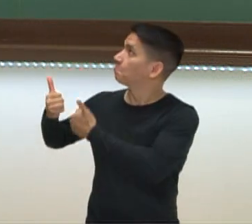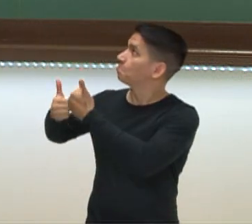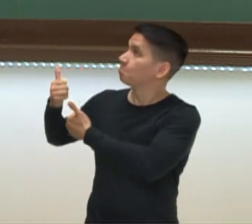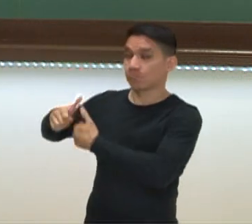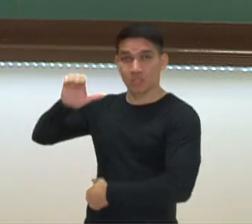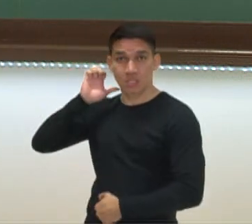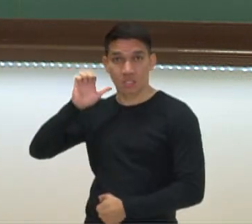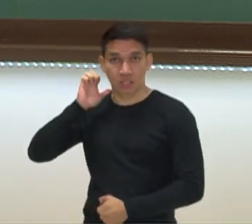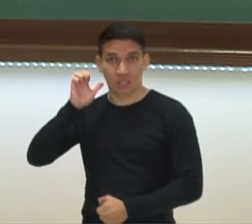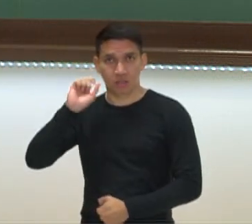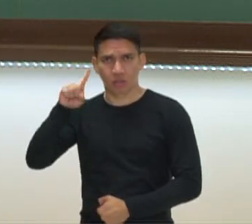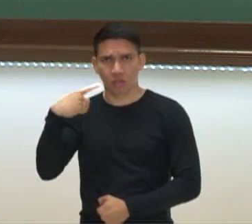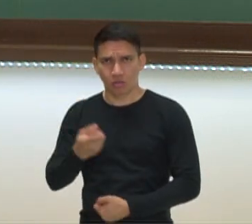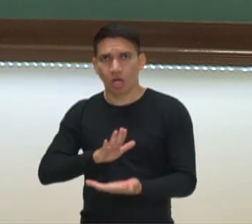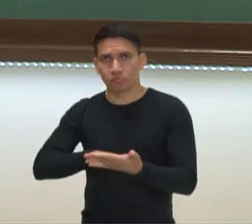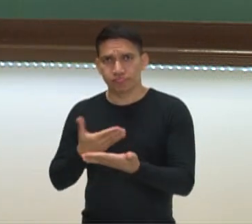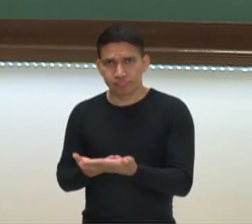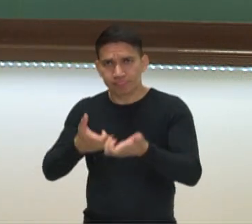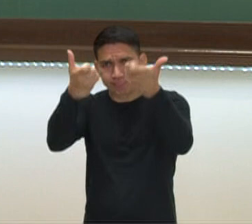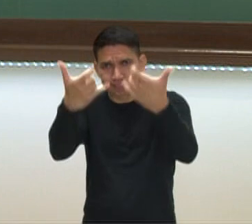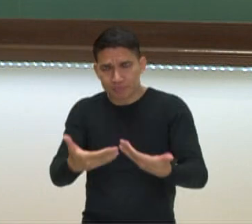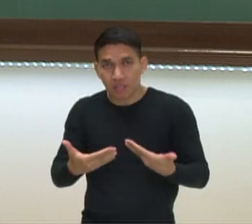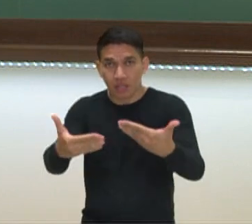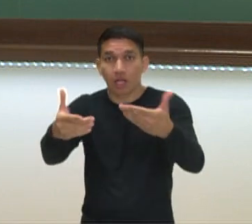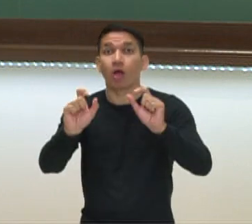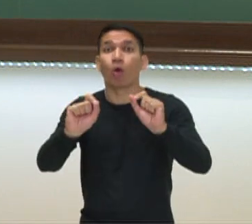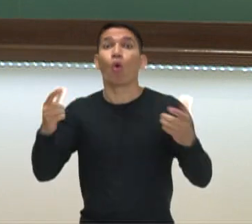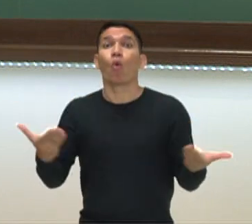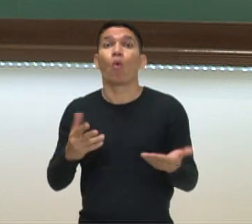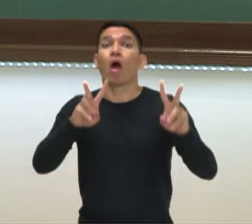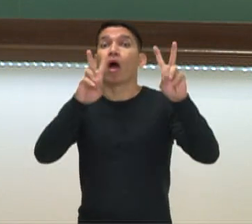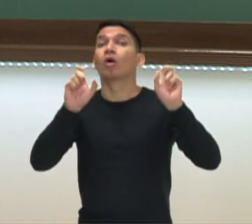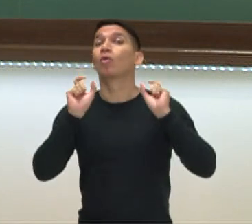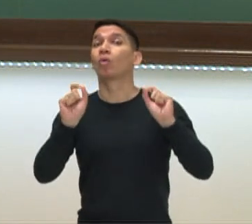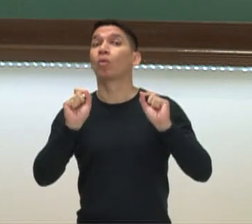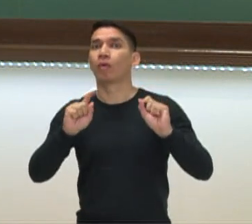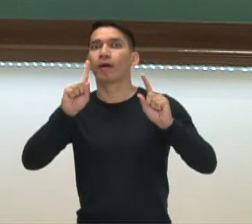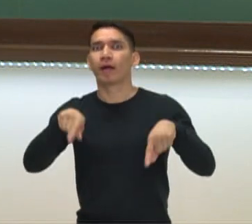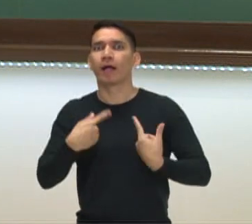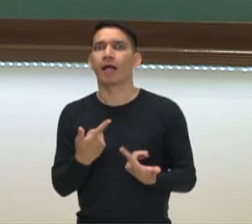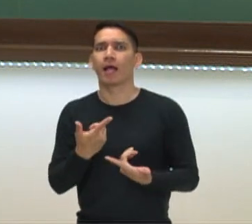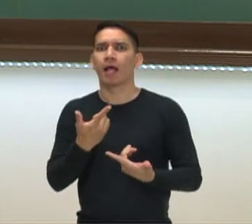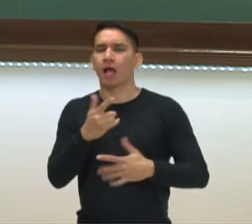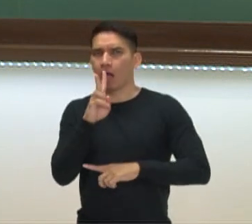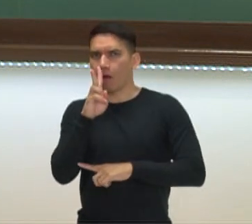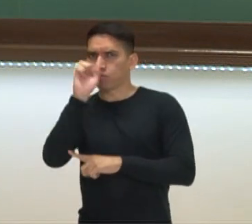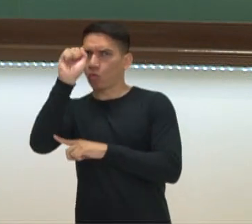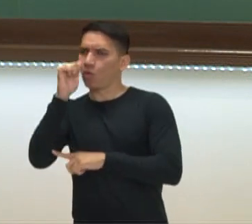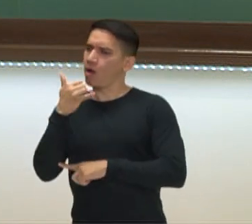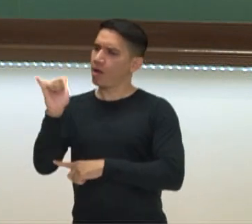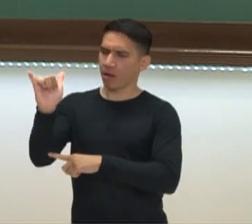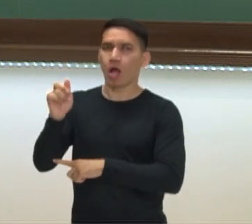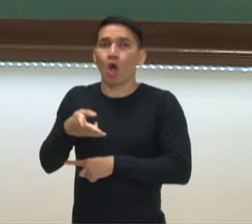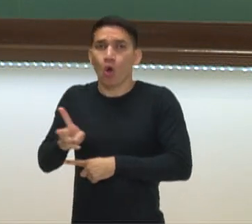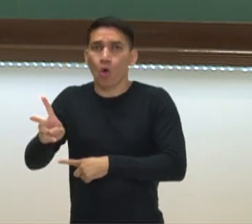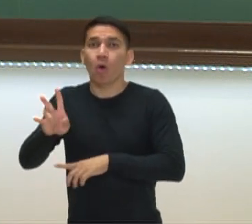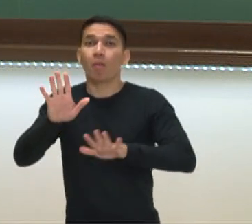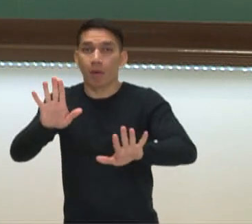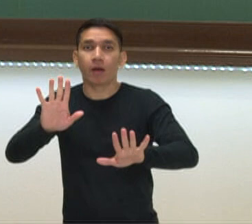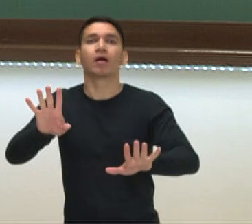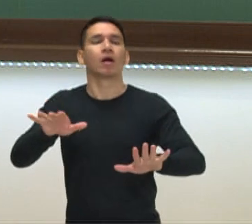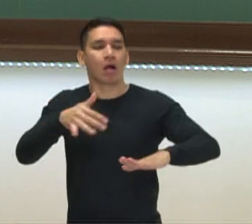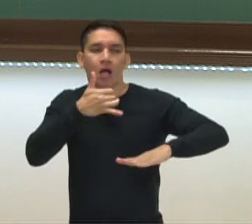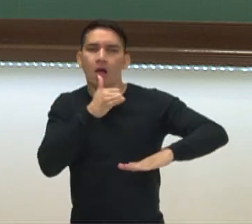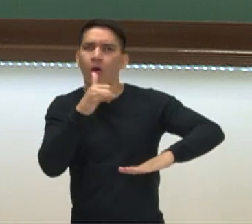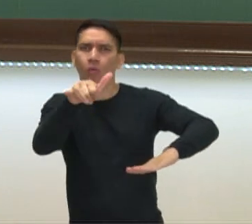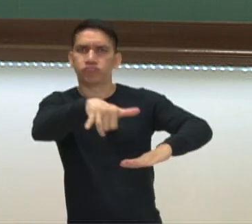intérprete Ezion, que vai nos ajudar na aula de hoje. E hoje a aula é sobre potência elétrica, continuidade, mas corrente elétrica seria